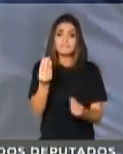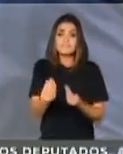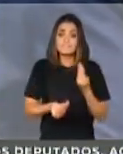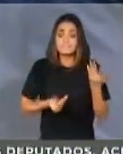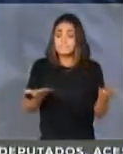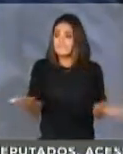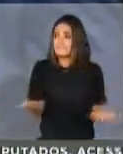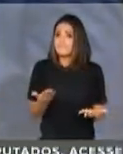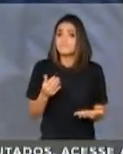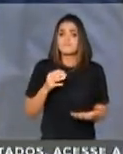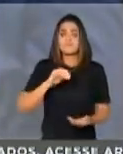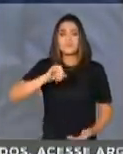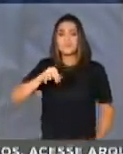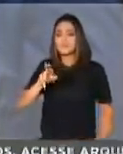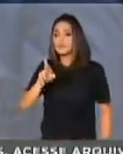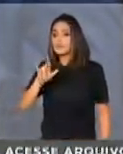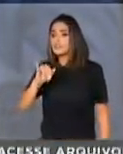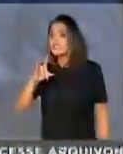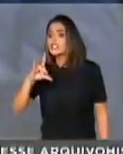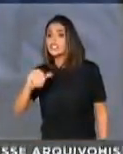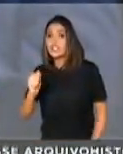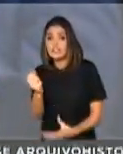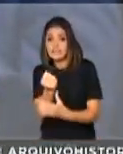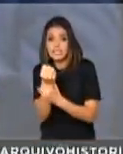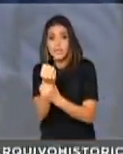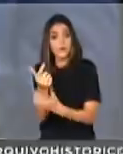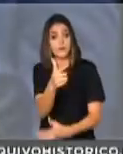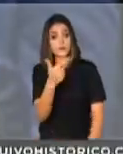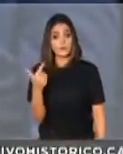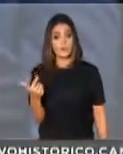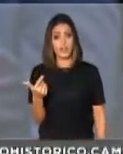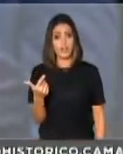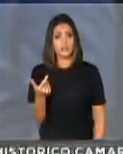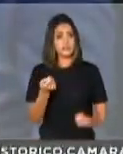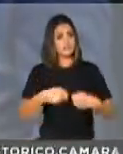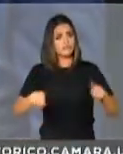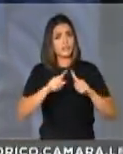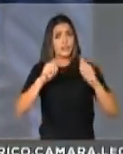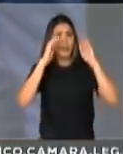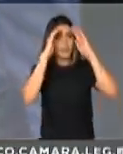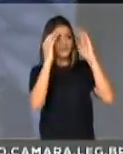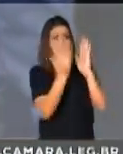jurídica gigante, de forma desnecessária. Isso